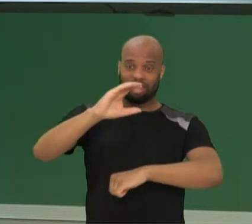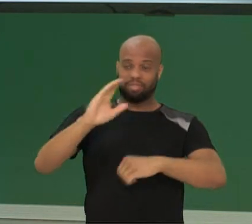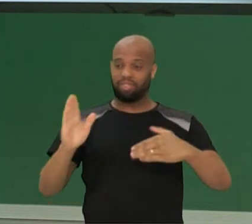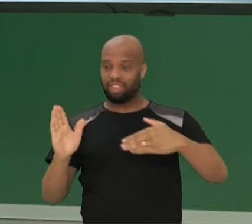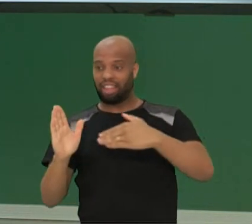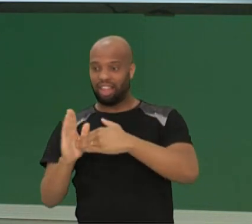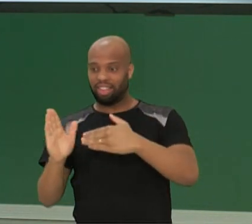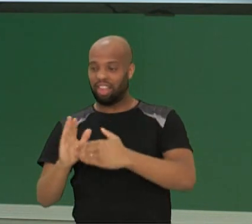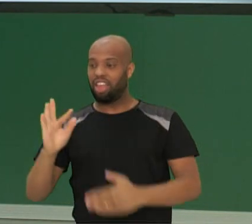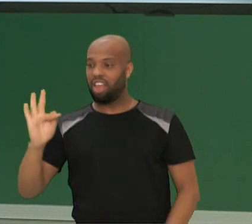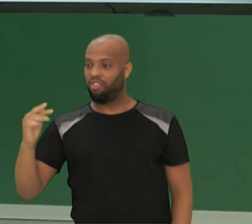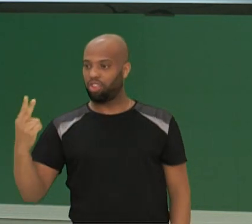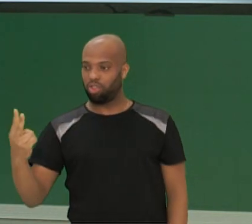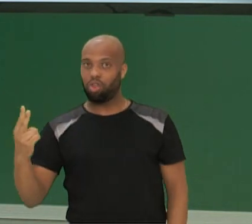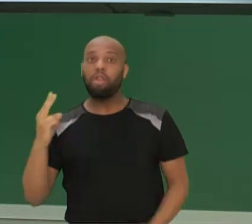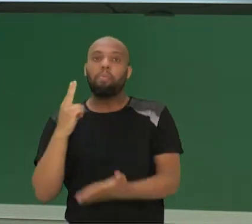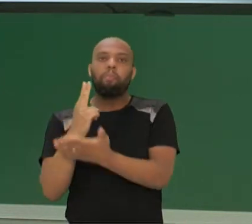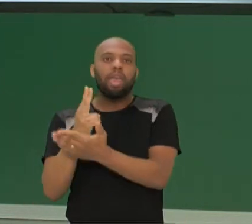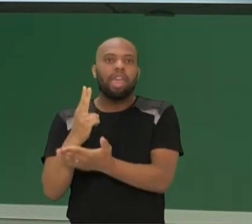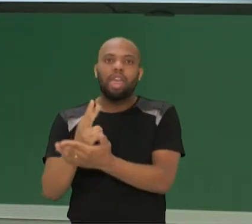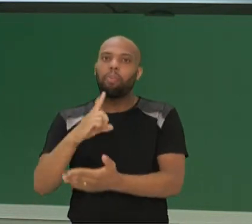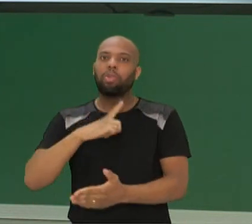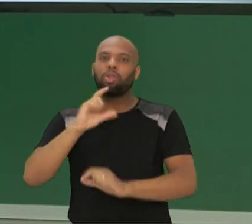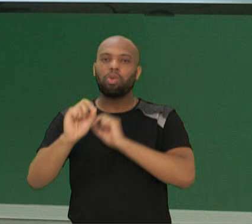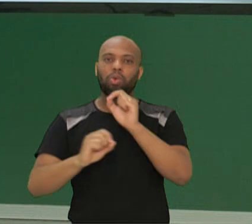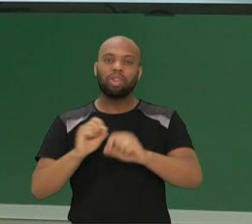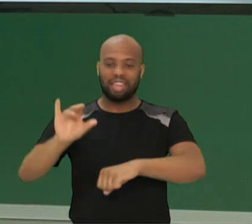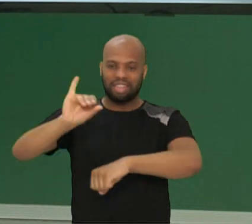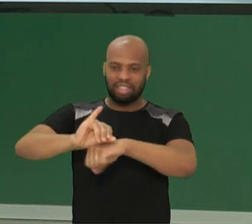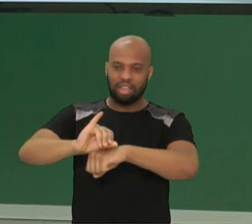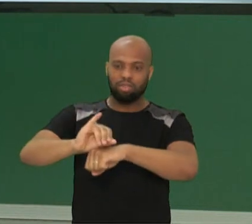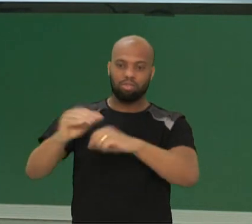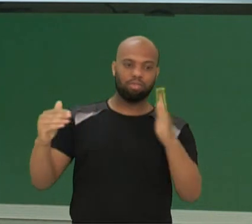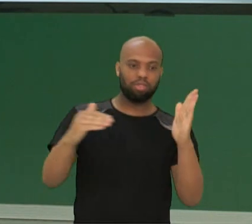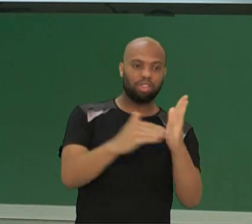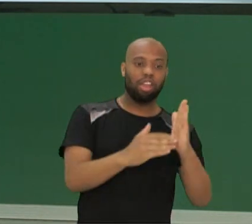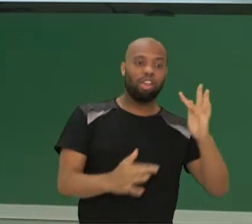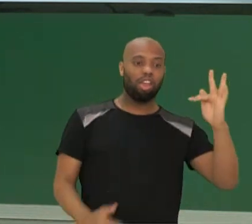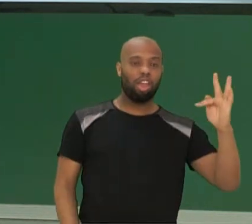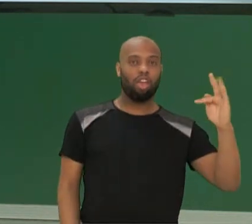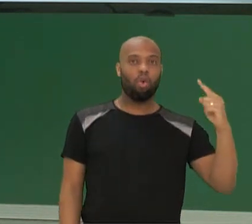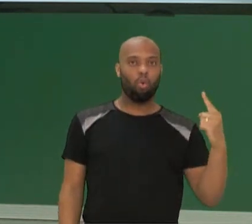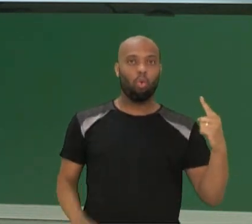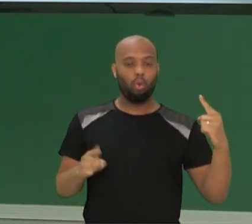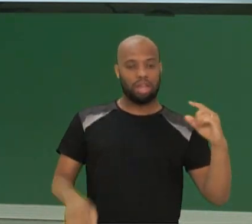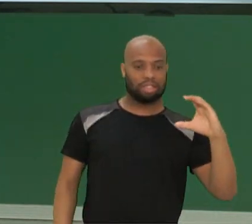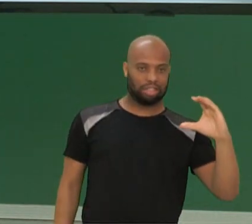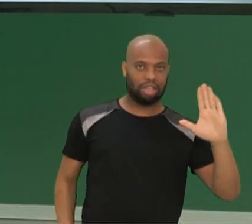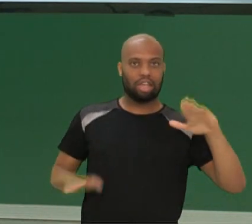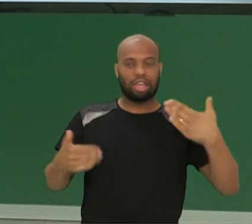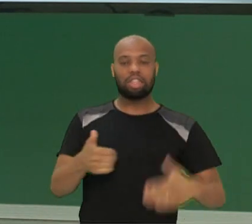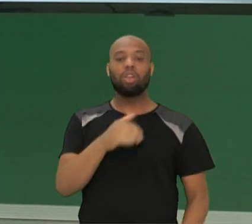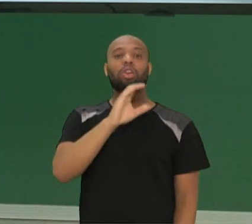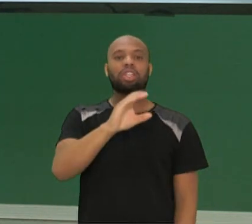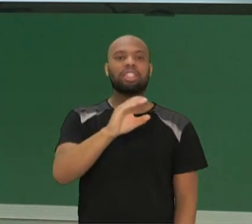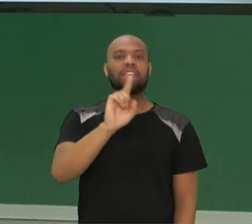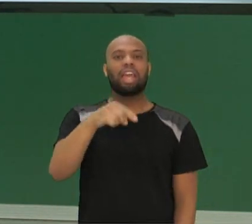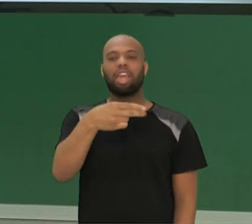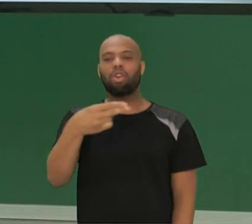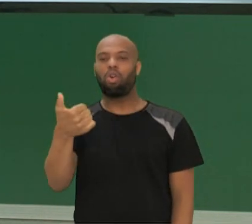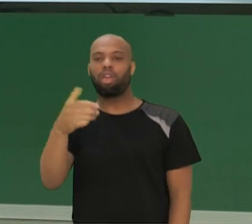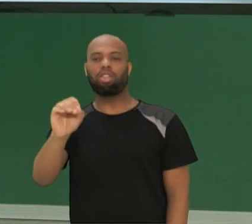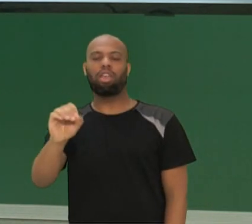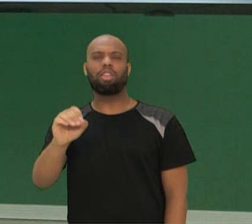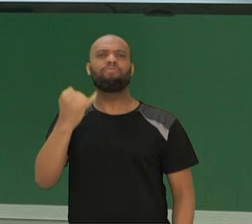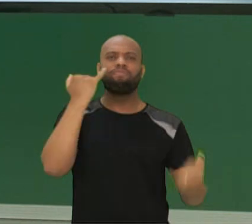2 a mesma distância que é do centro até o foco 1, que a gente chama de C. Logo, o C vale 10. Da onde eu tirei essa